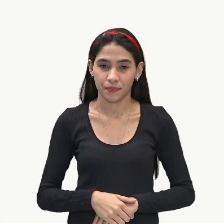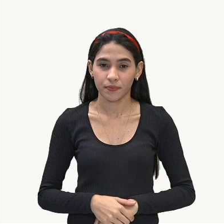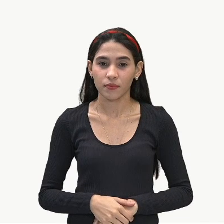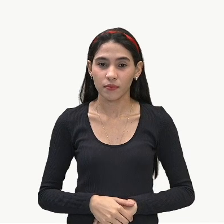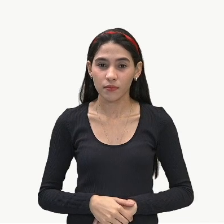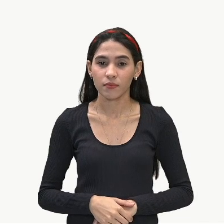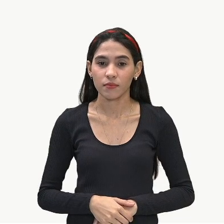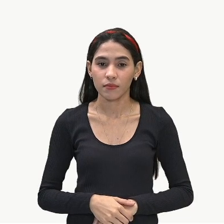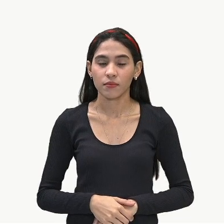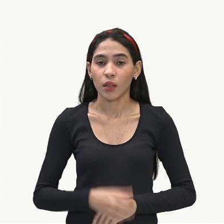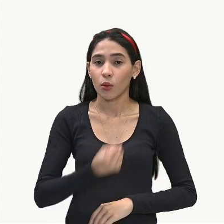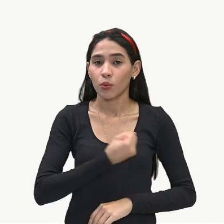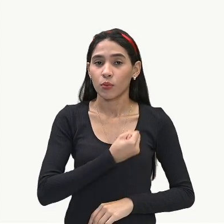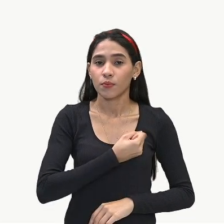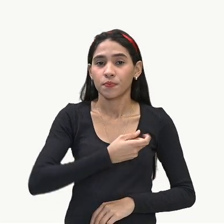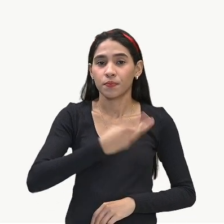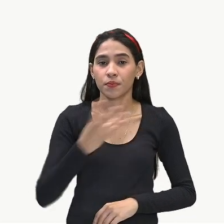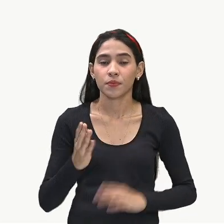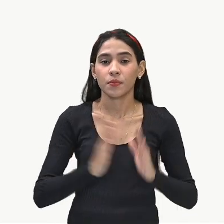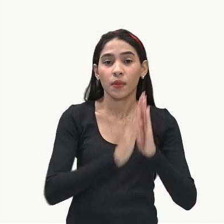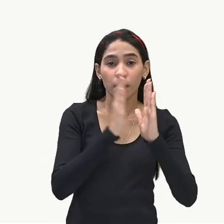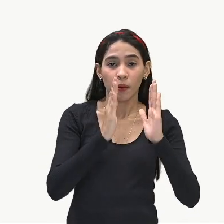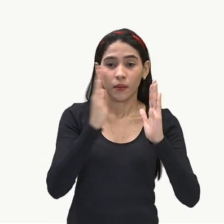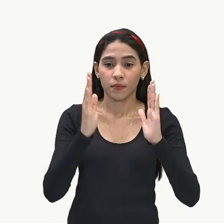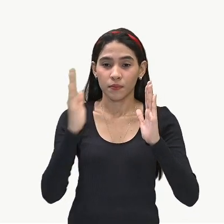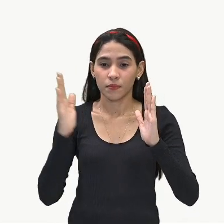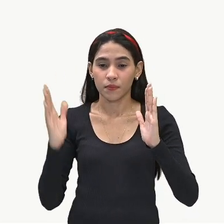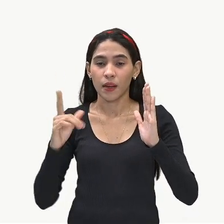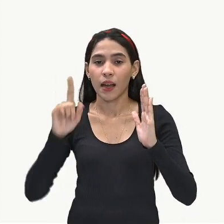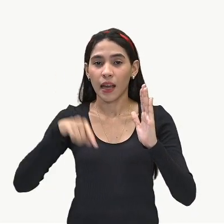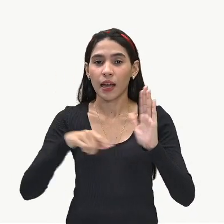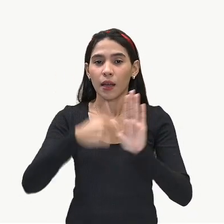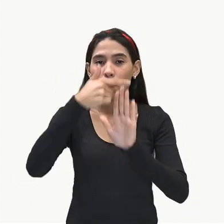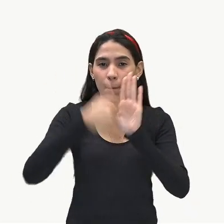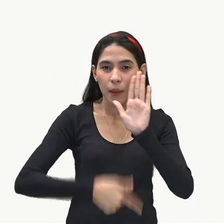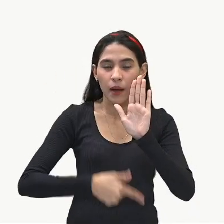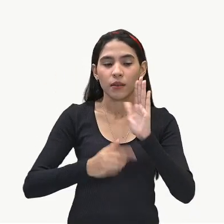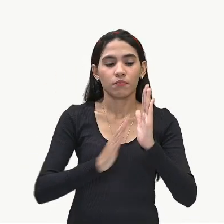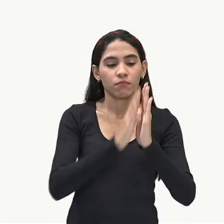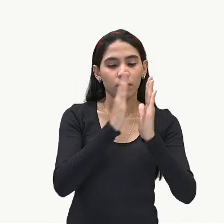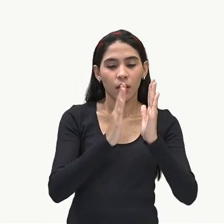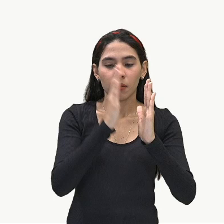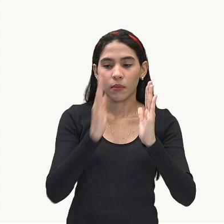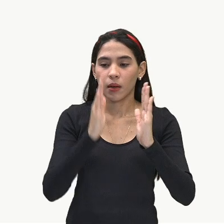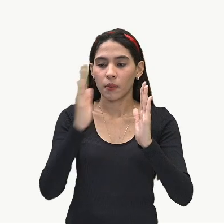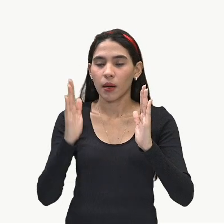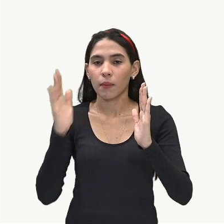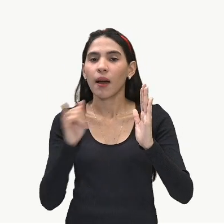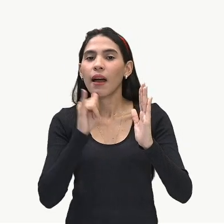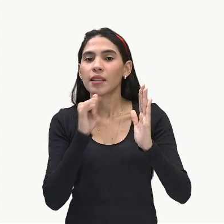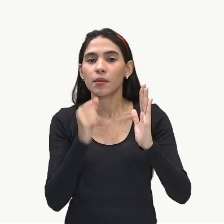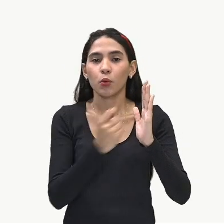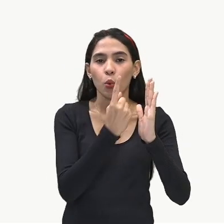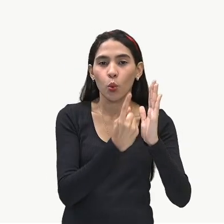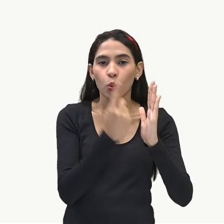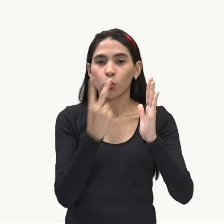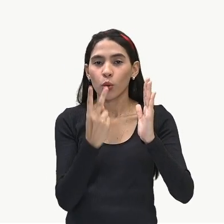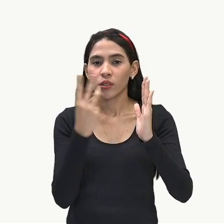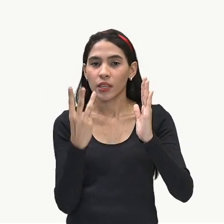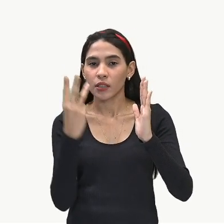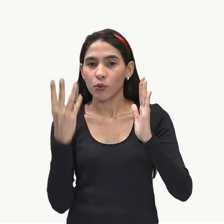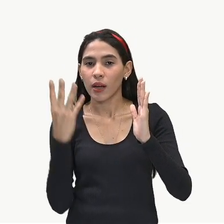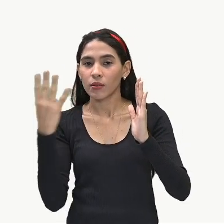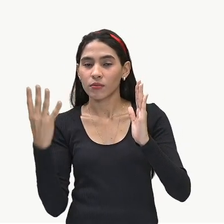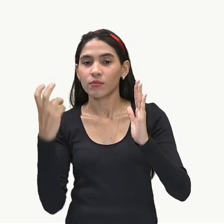a sequência numérica é uma lista numérica e essa lista ela possui uma ordem.